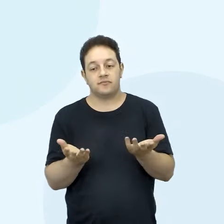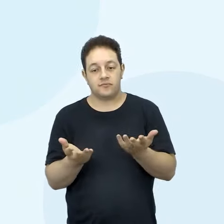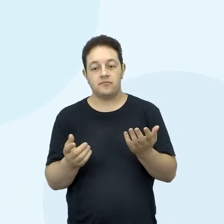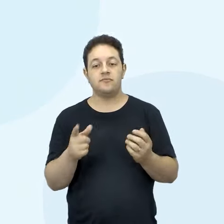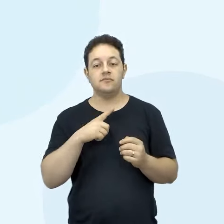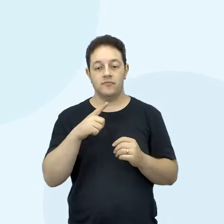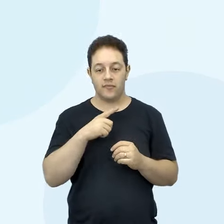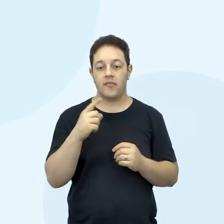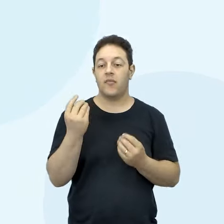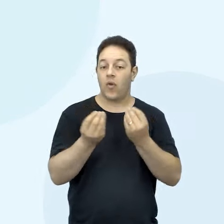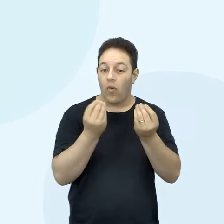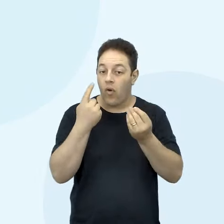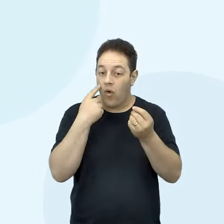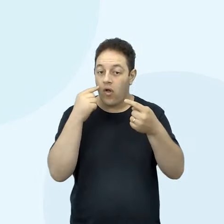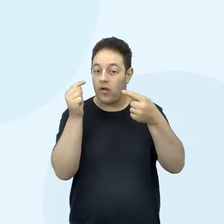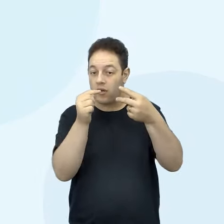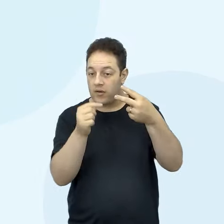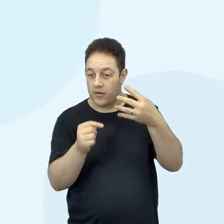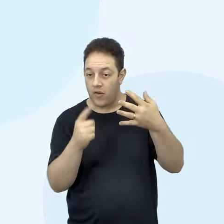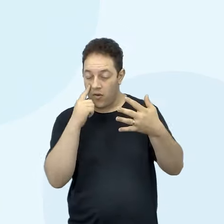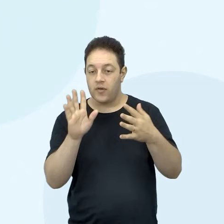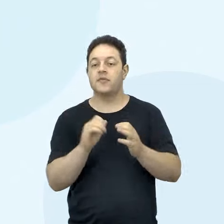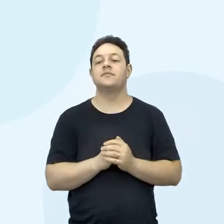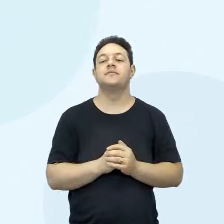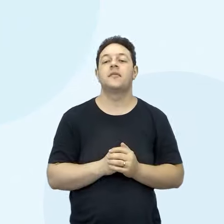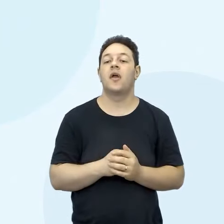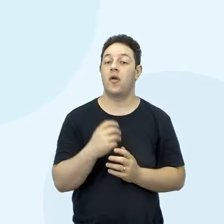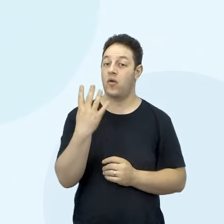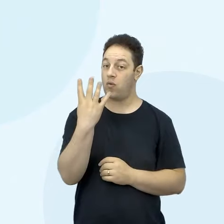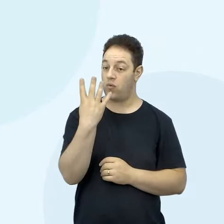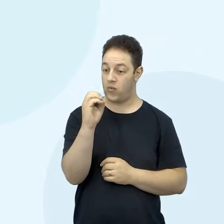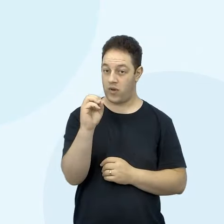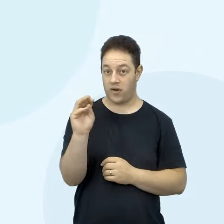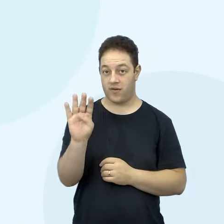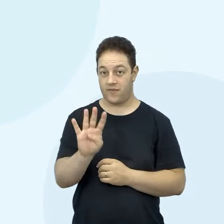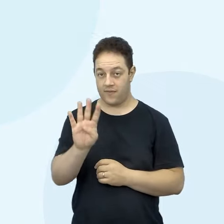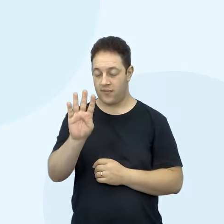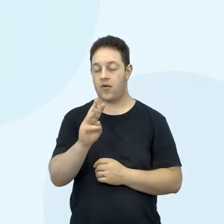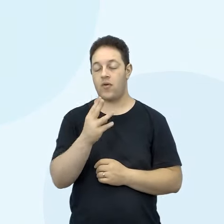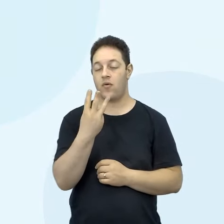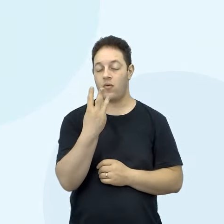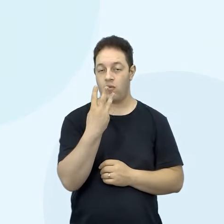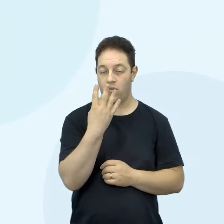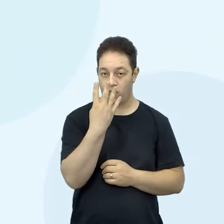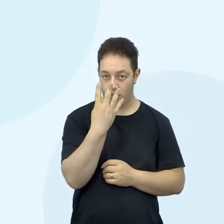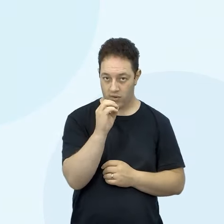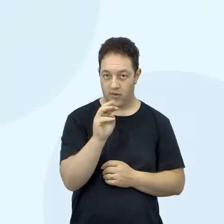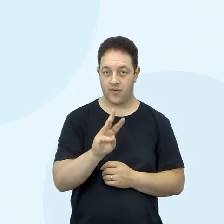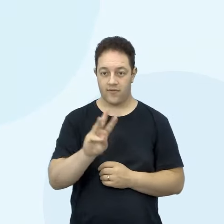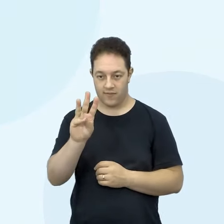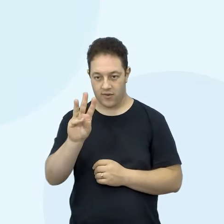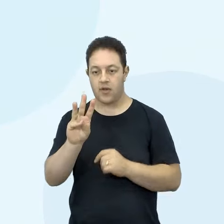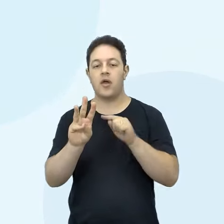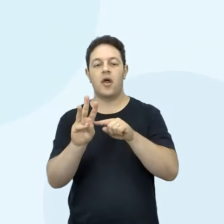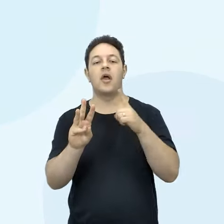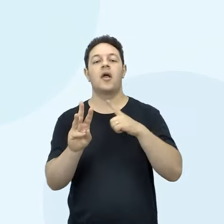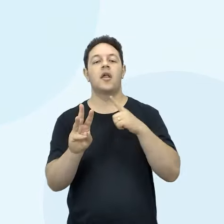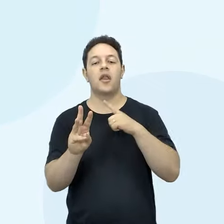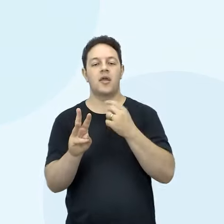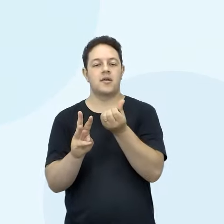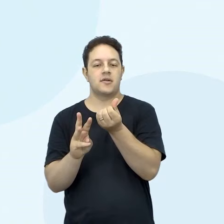aí as informações do problema, olha só. 40 watts emite cerca de